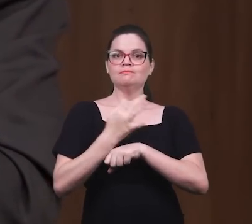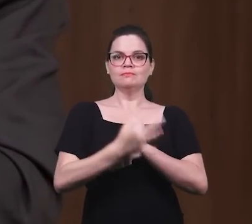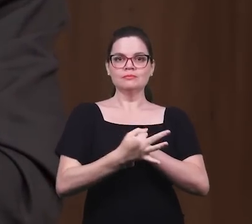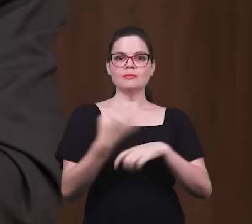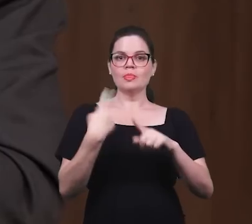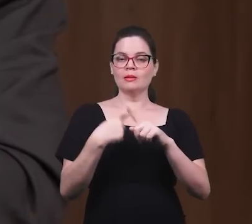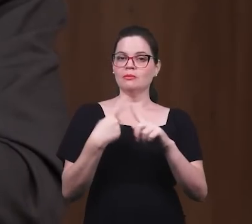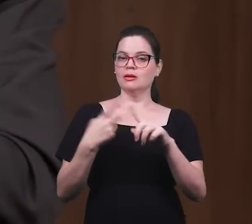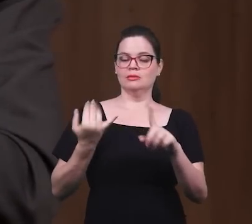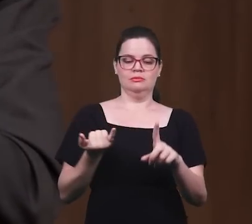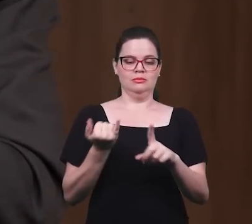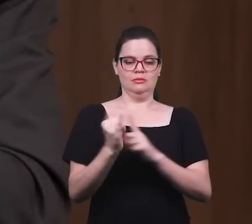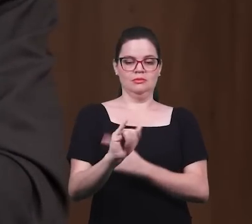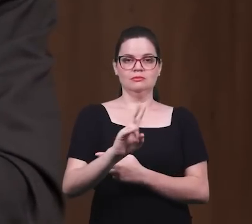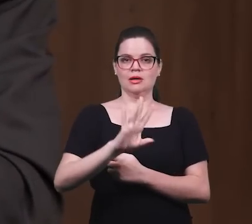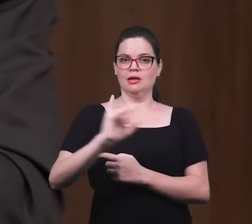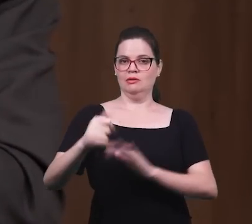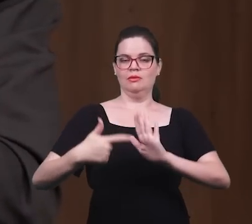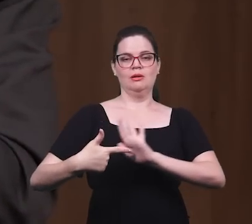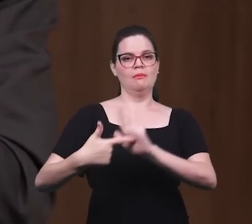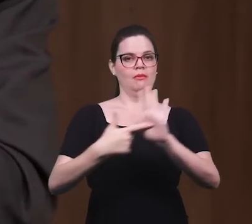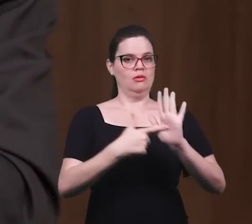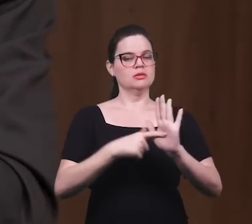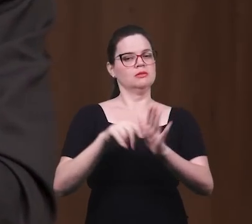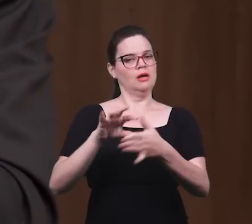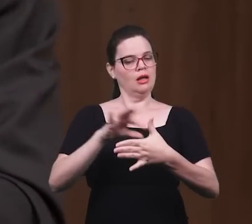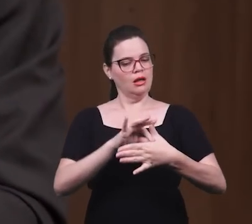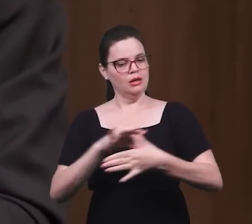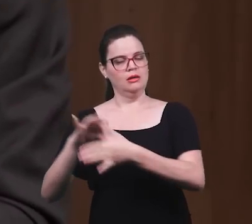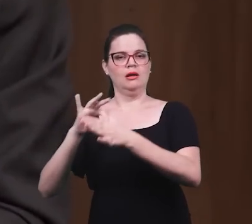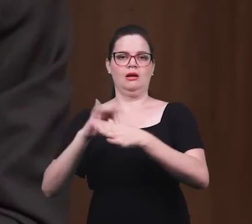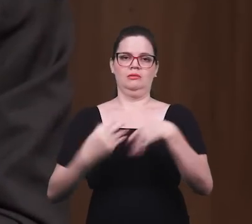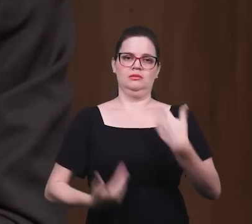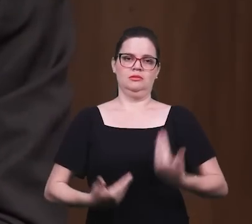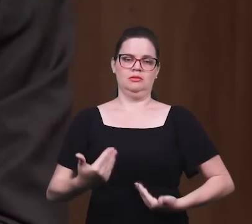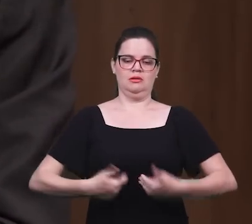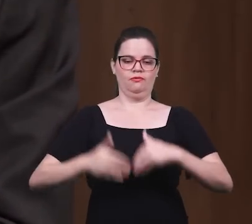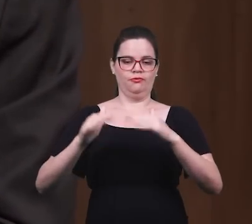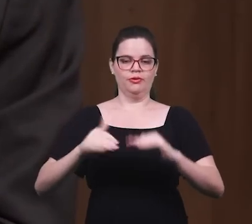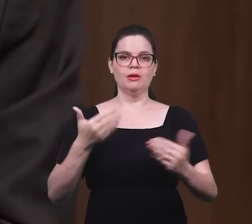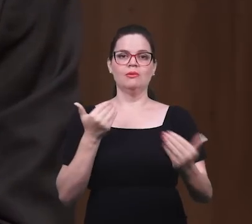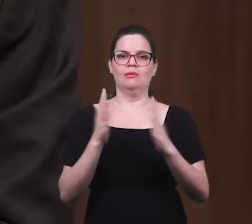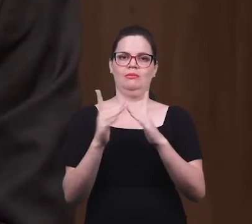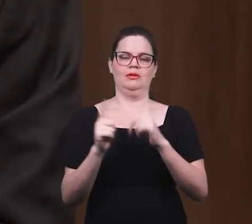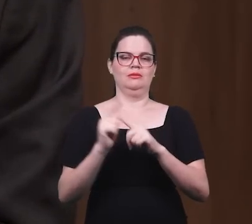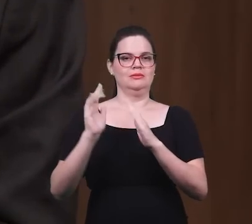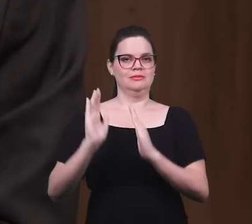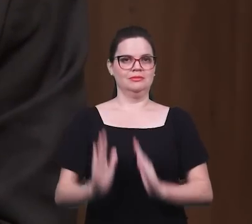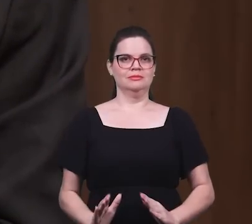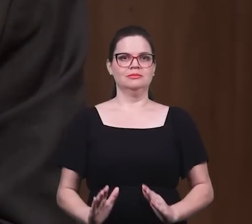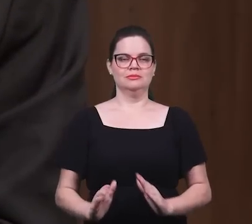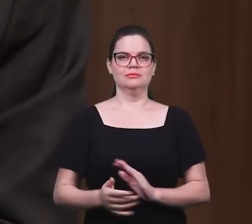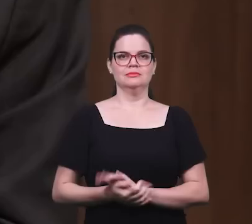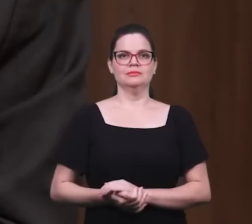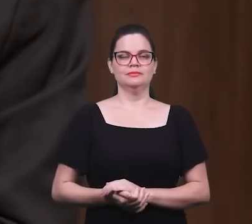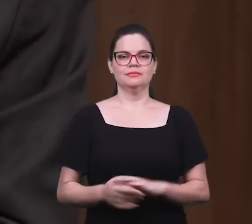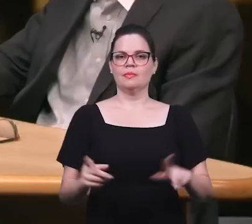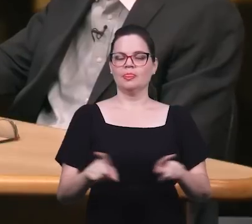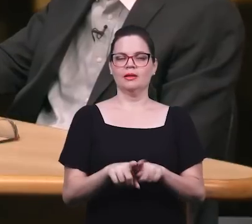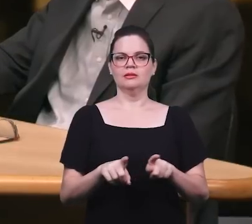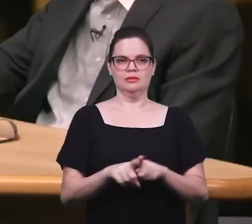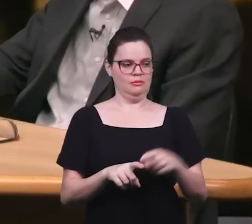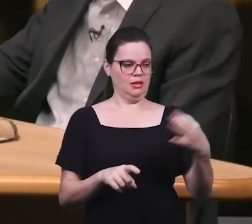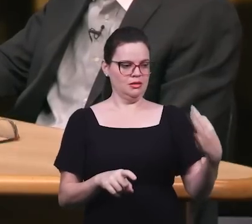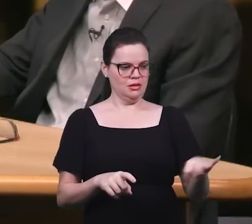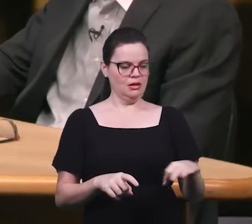que vai nortear a igreja, que vai sustentar a igreja. Não é nesse sentido também, Rodolfo? É